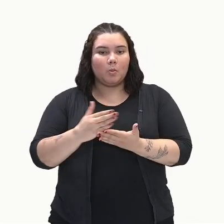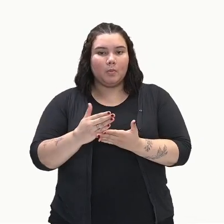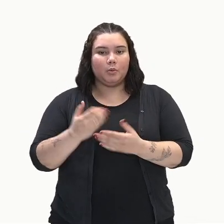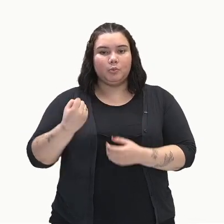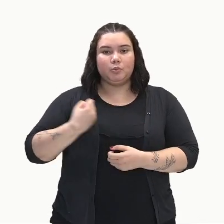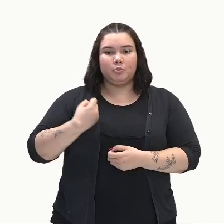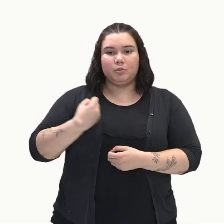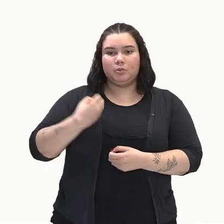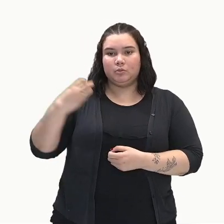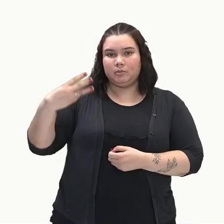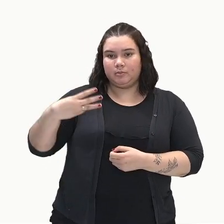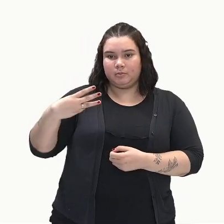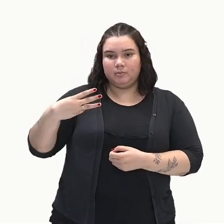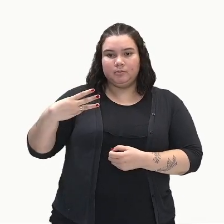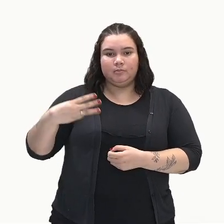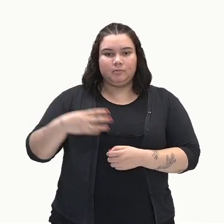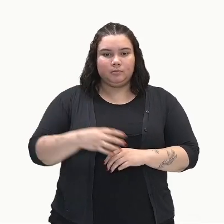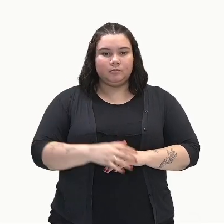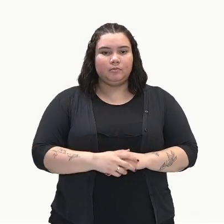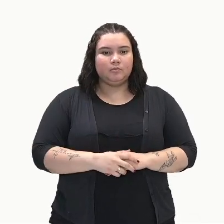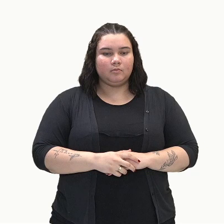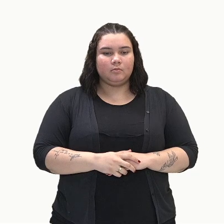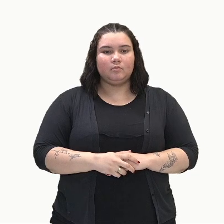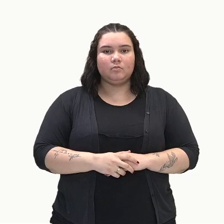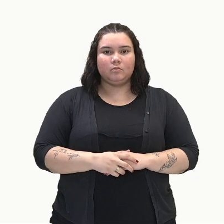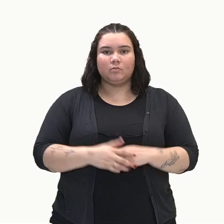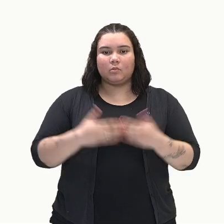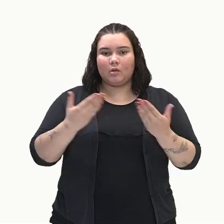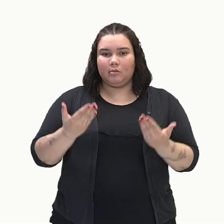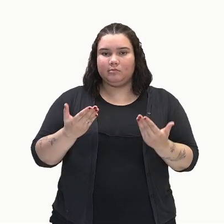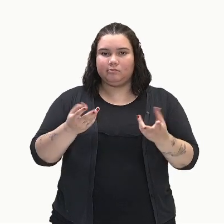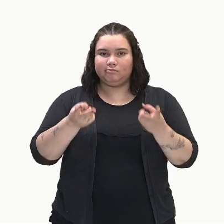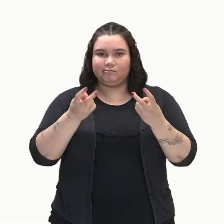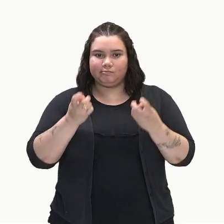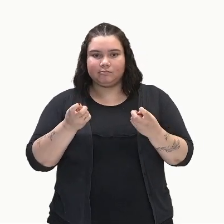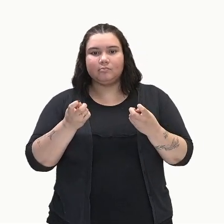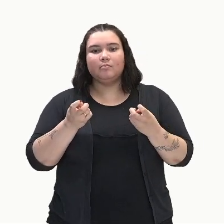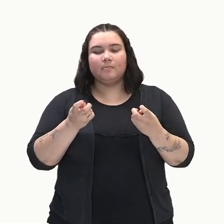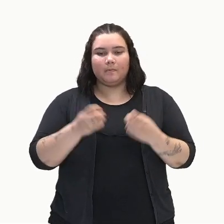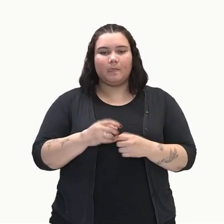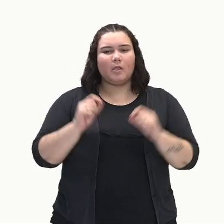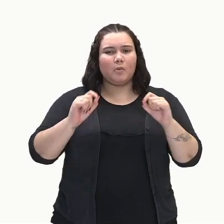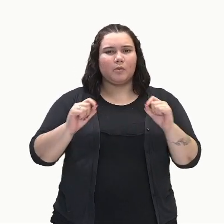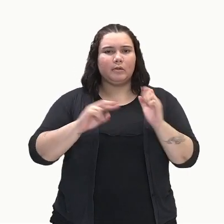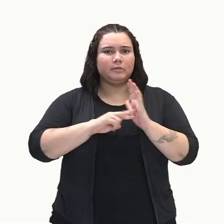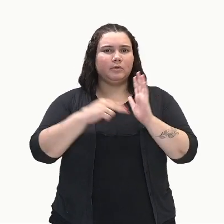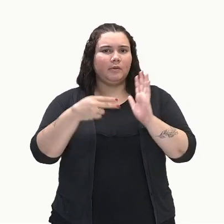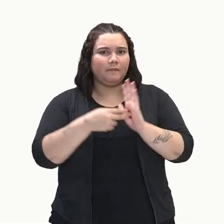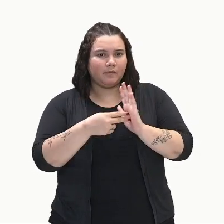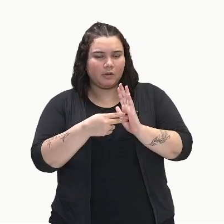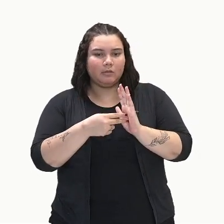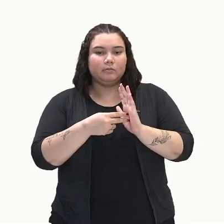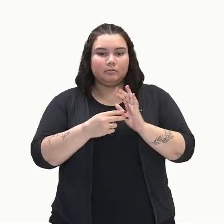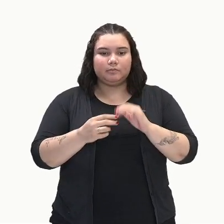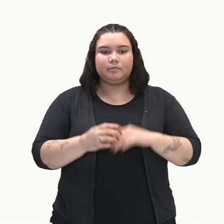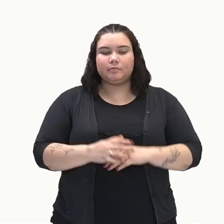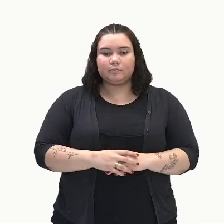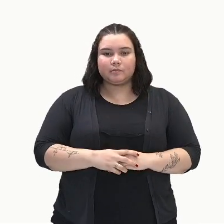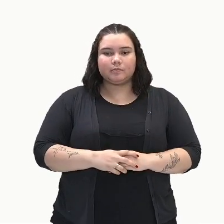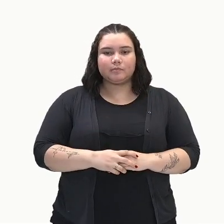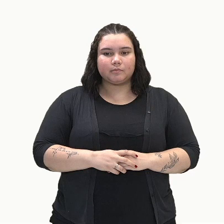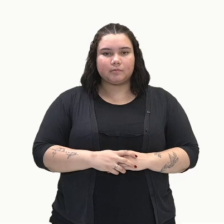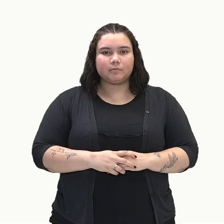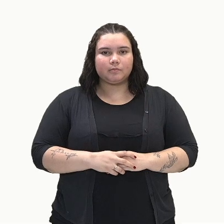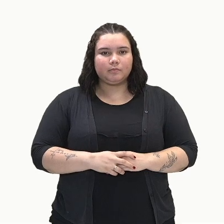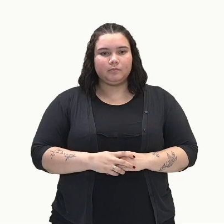partindo do número 3. Muito bem, muito bem. Olha o que vai acontecer nessa sequência aqui, pessoal.